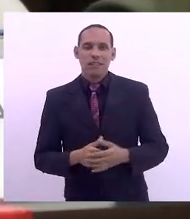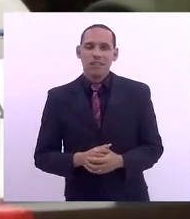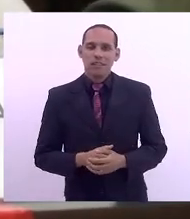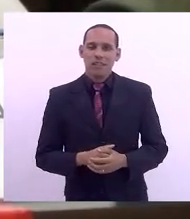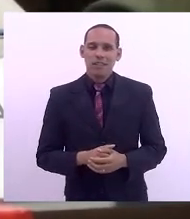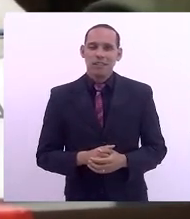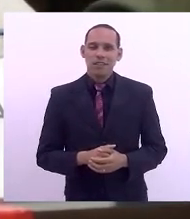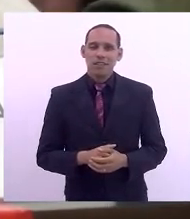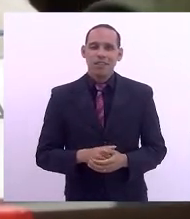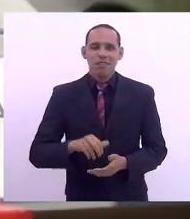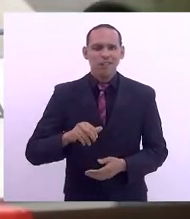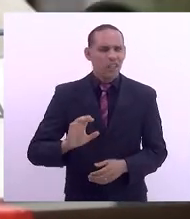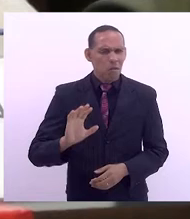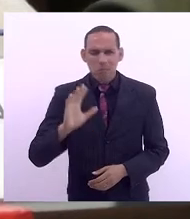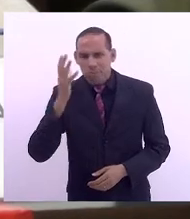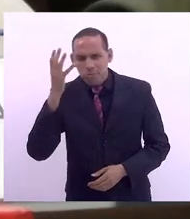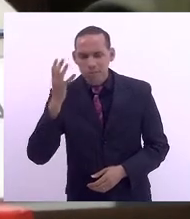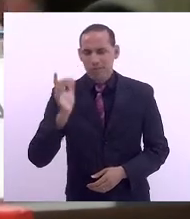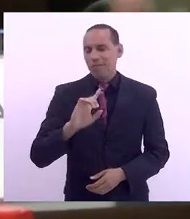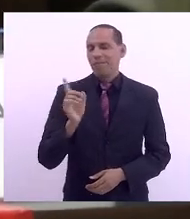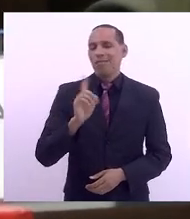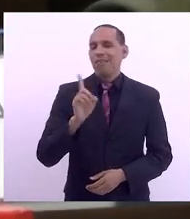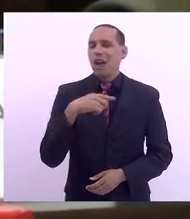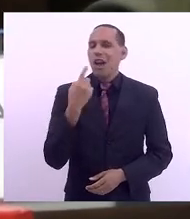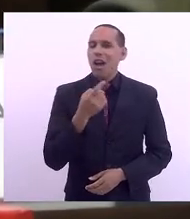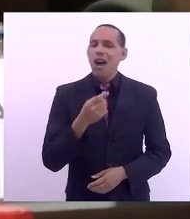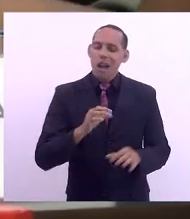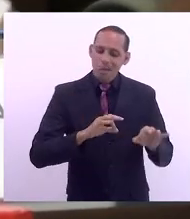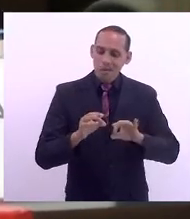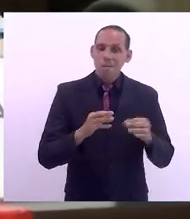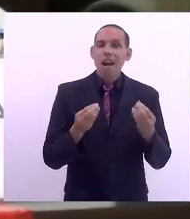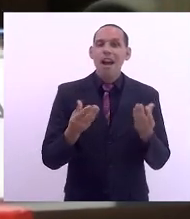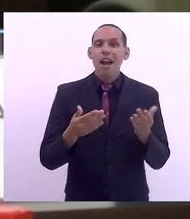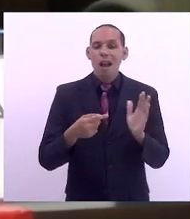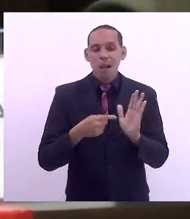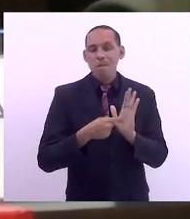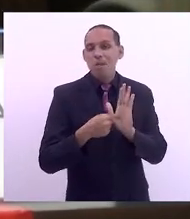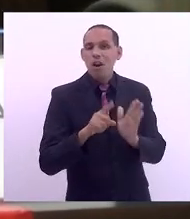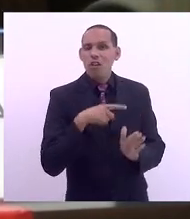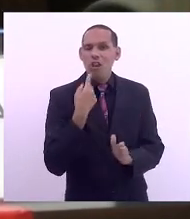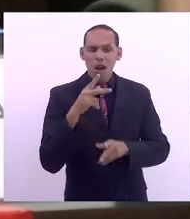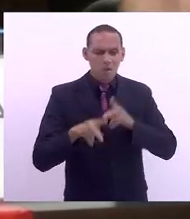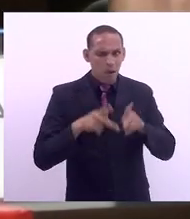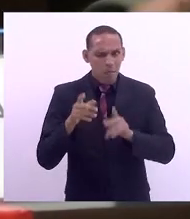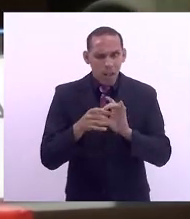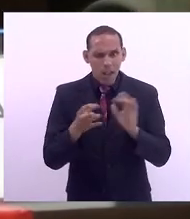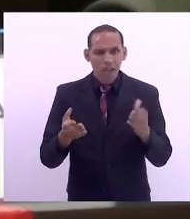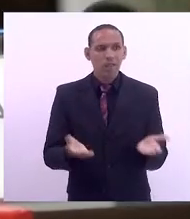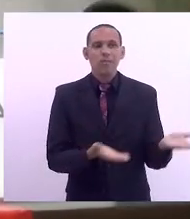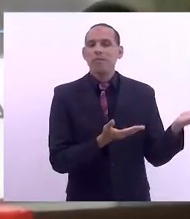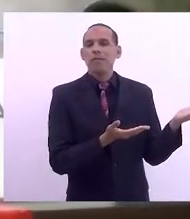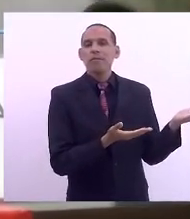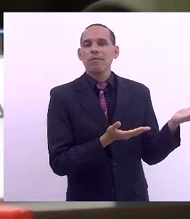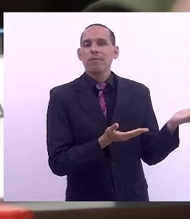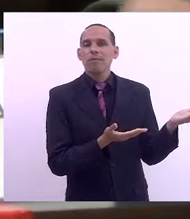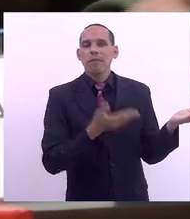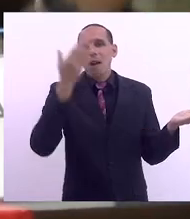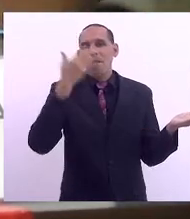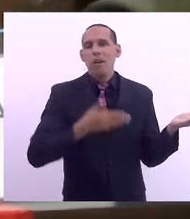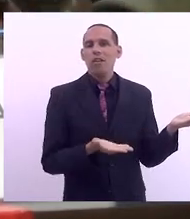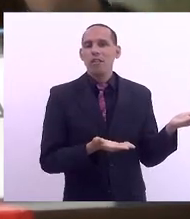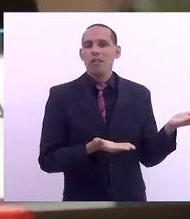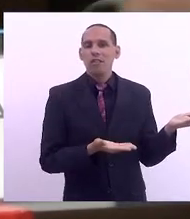Não foi sem querer, foi para dizer. Somos uma população livre? Eles estão aí falando. Eles